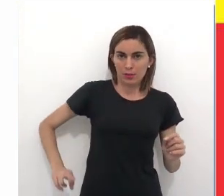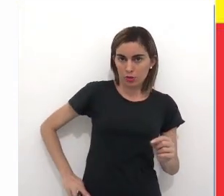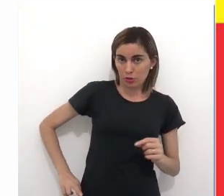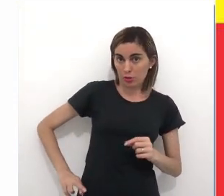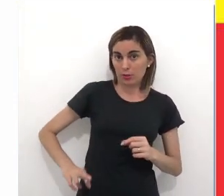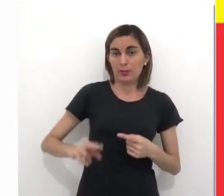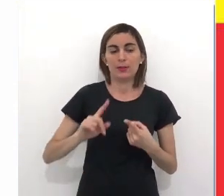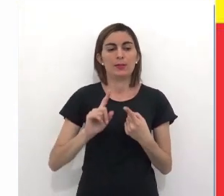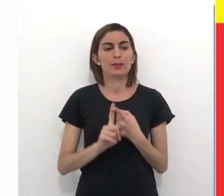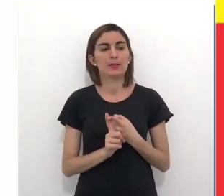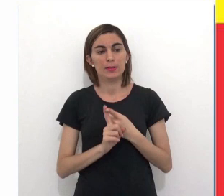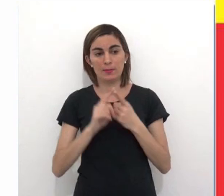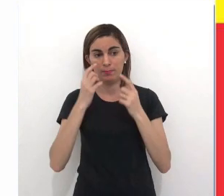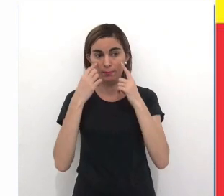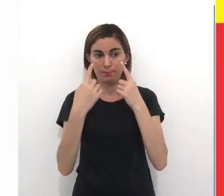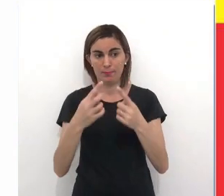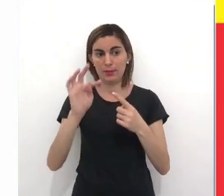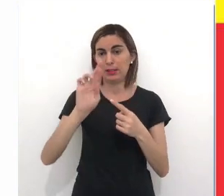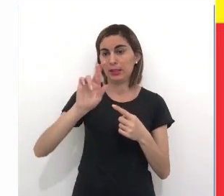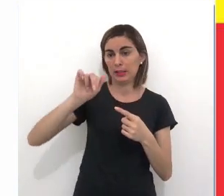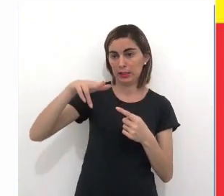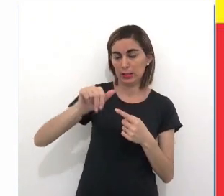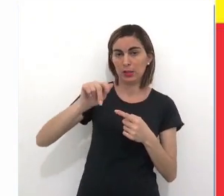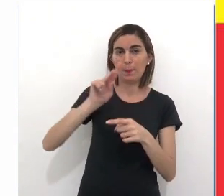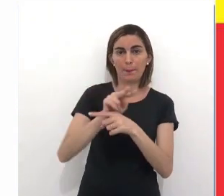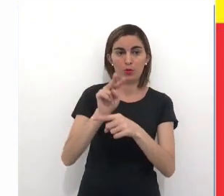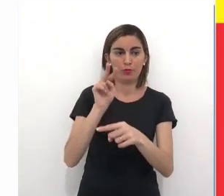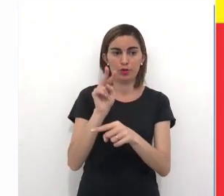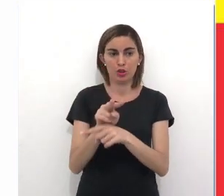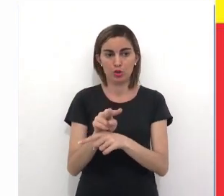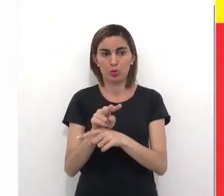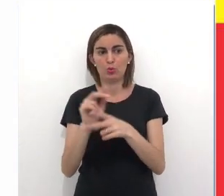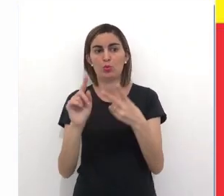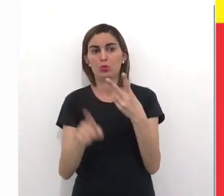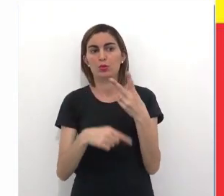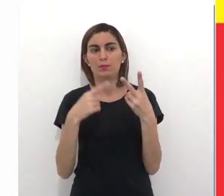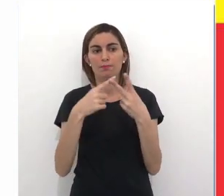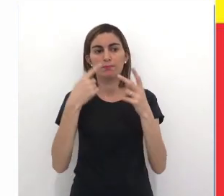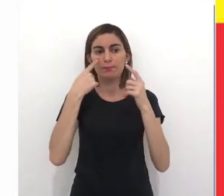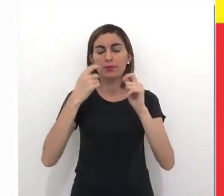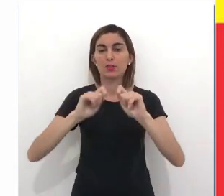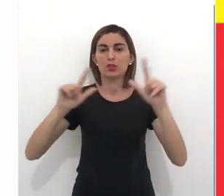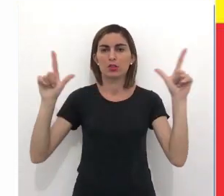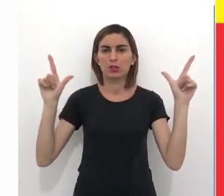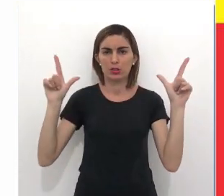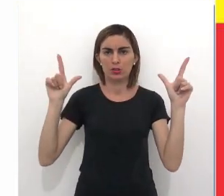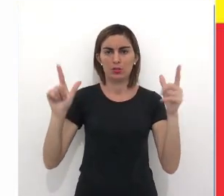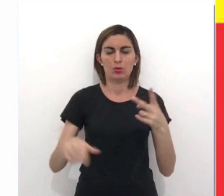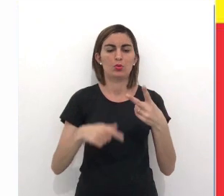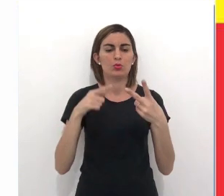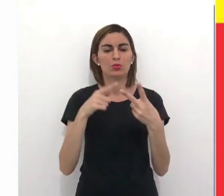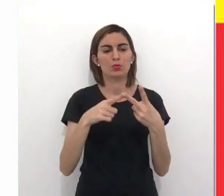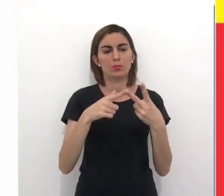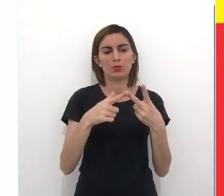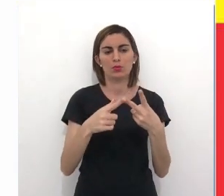regência trina provisória. Preste atenção, decore, hein? Decore que está aí no visor de vocês. Regência